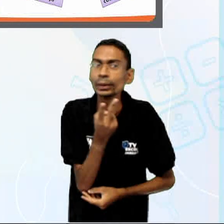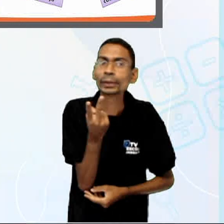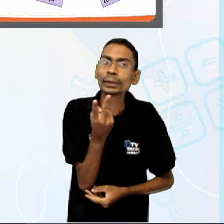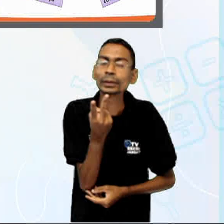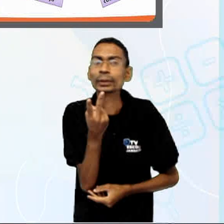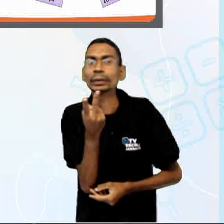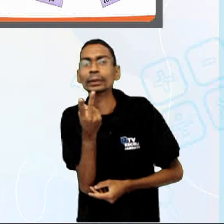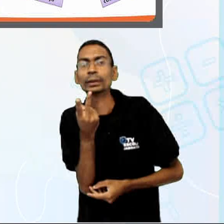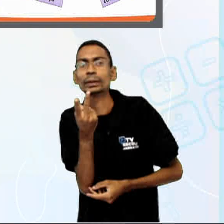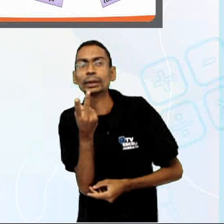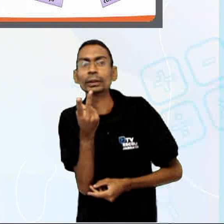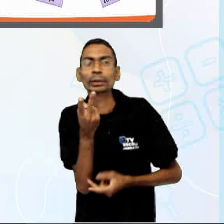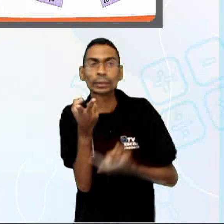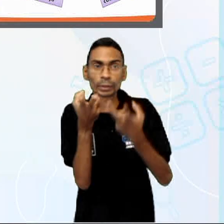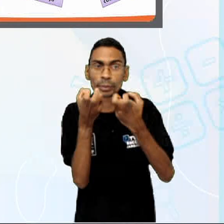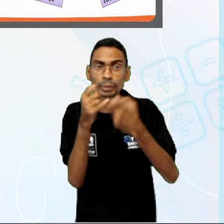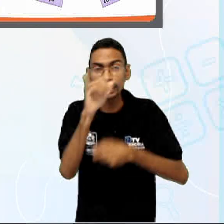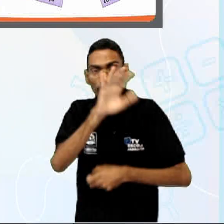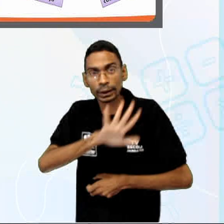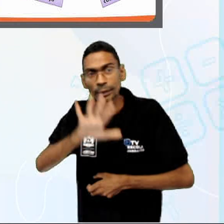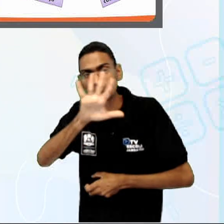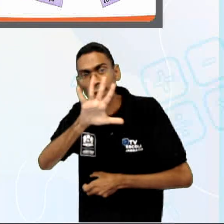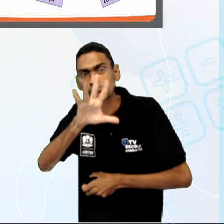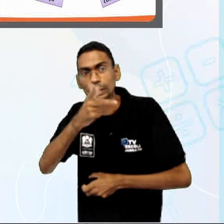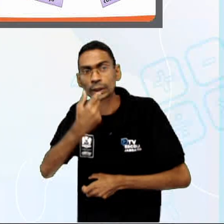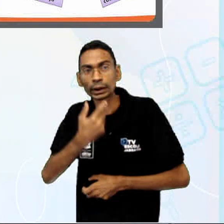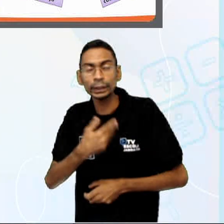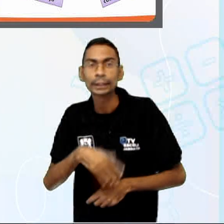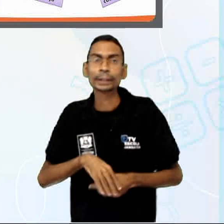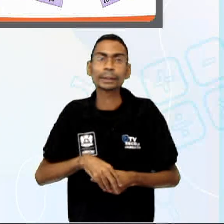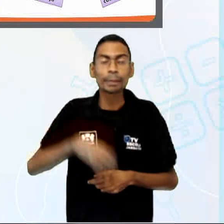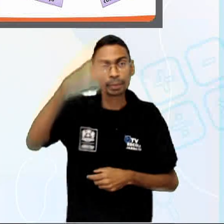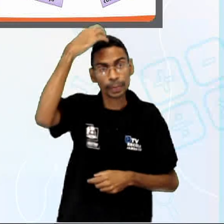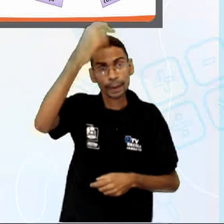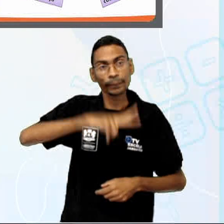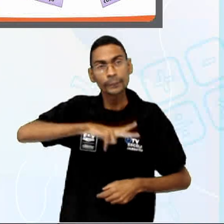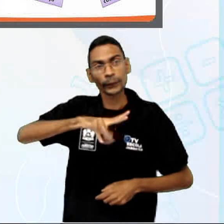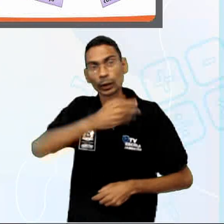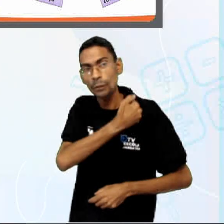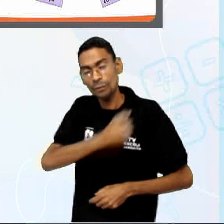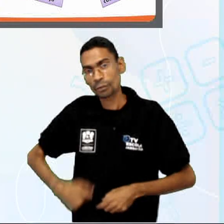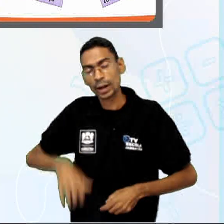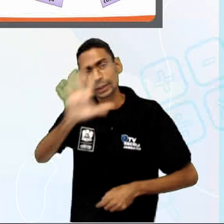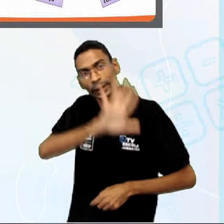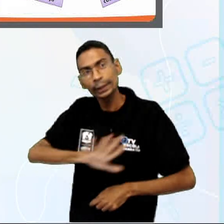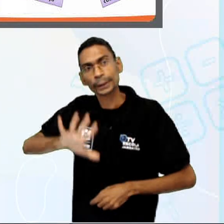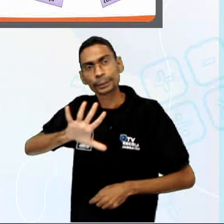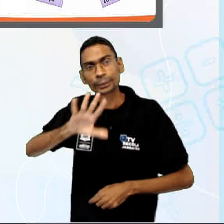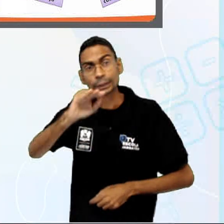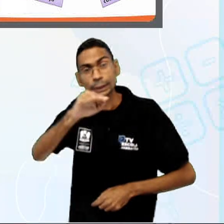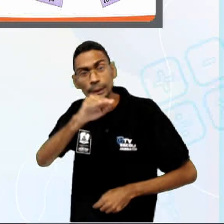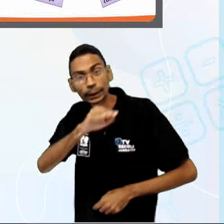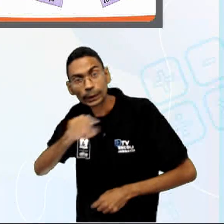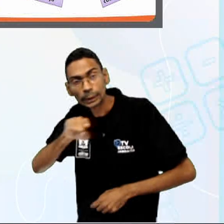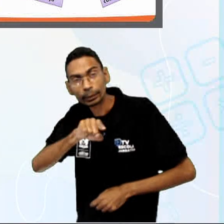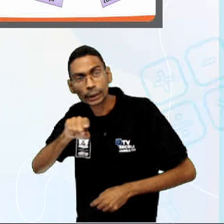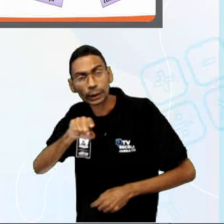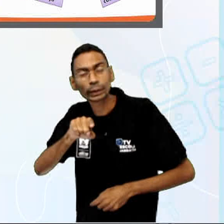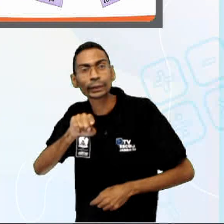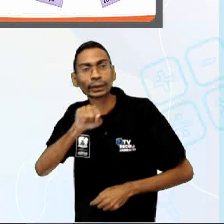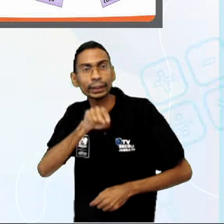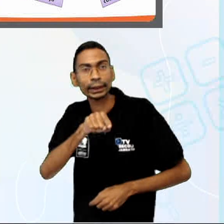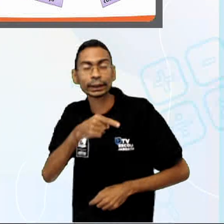tem o rei de Portugal, o governador geral, e abaixo do governador-geral, 3 pessoas importantes.